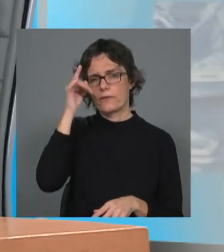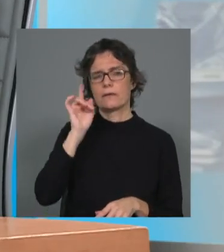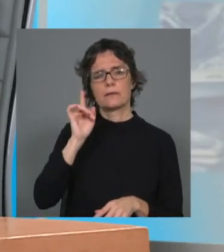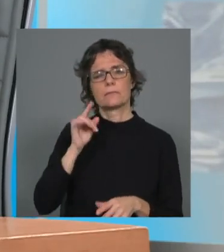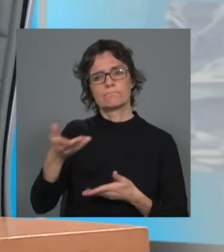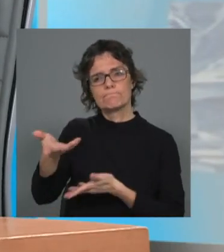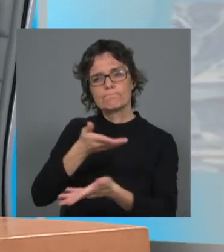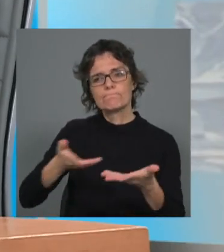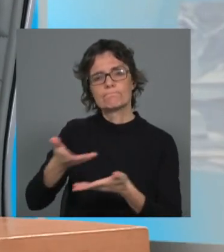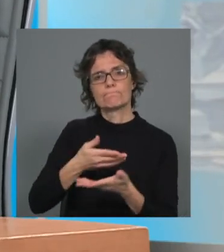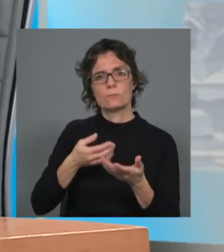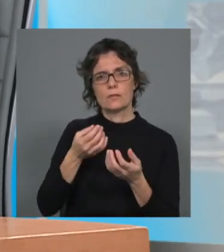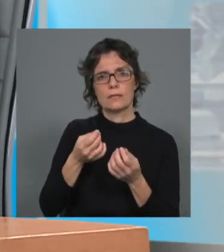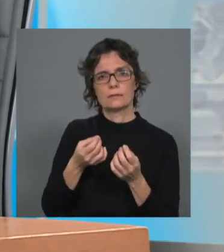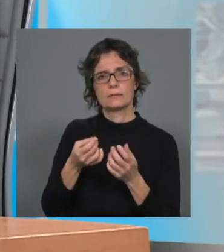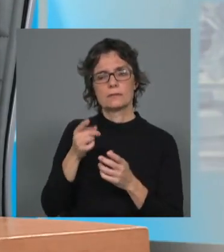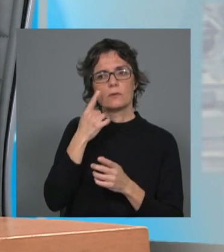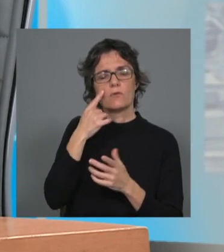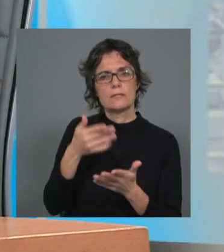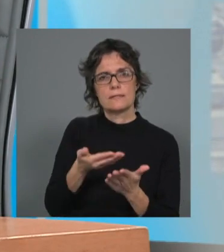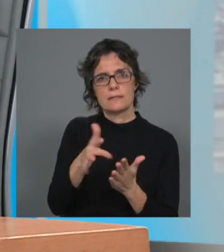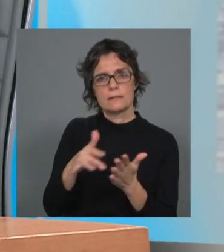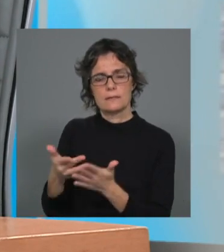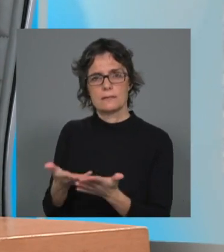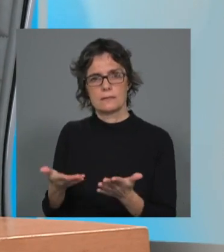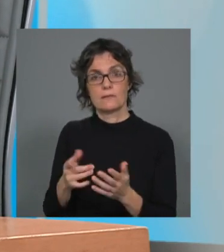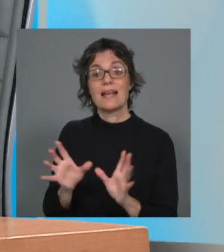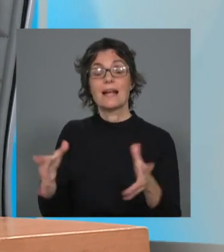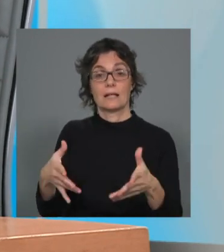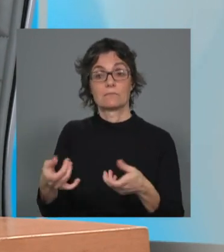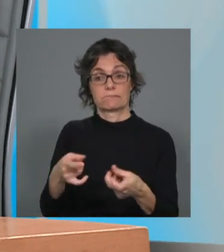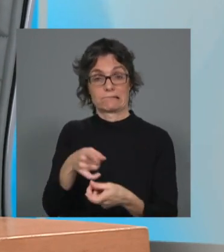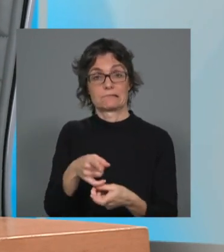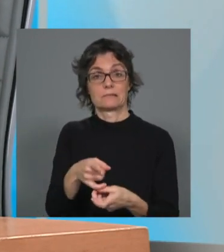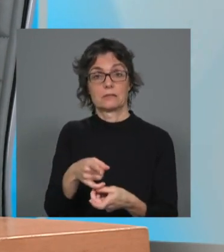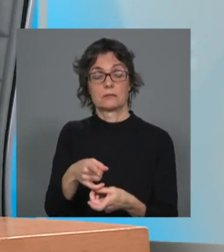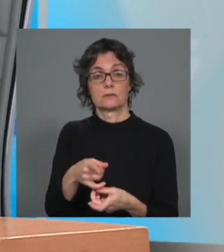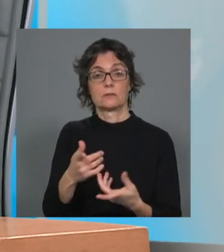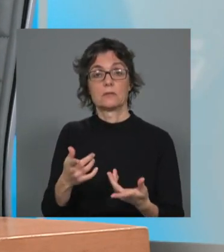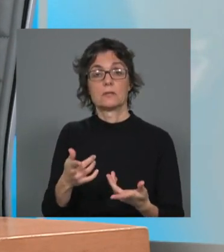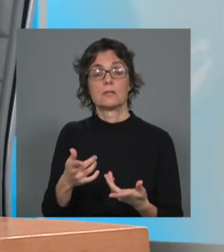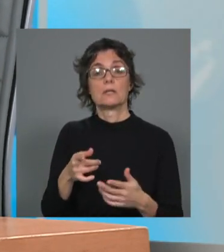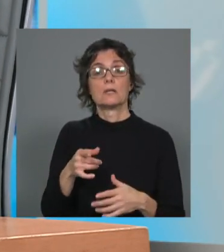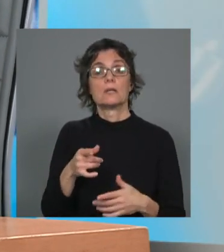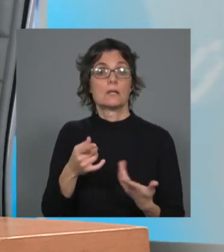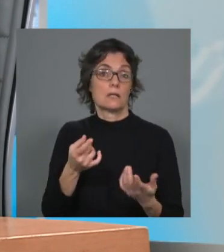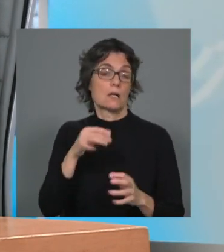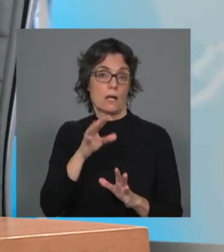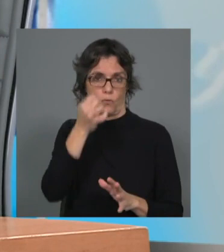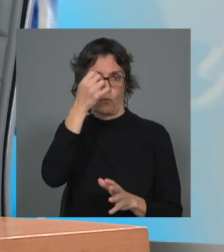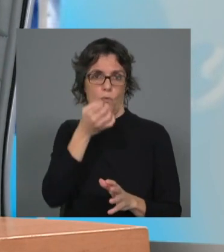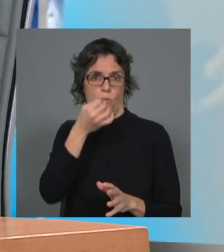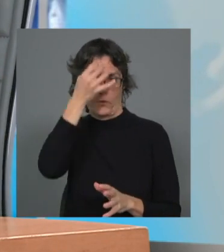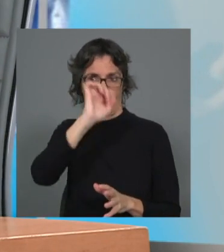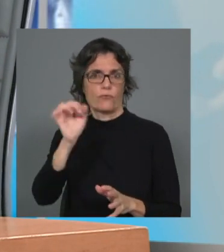esse gosto com outras pessoas e a equipa organizadora, obviamente, que também se pronunciou e também